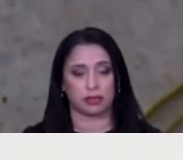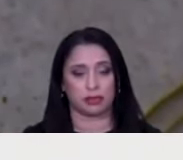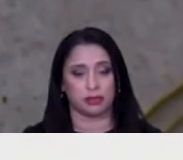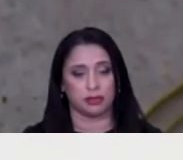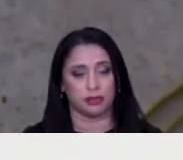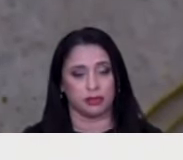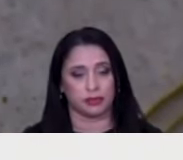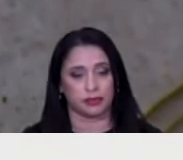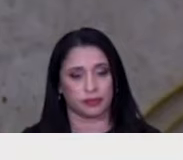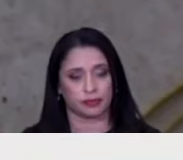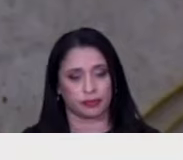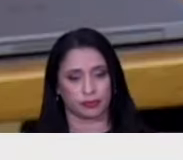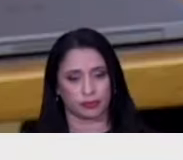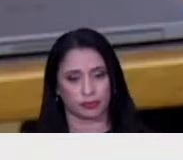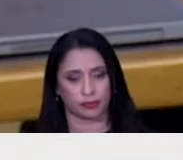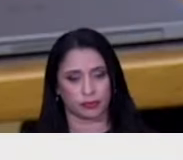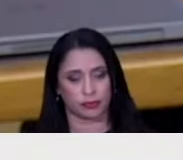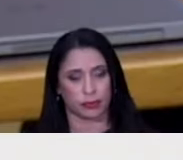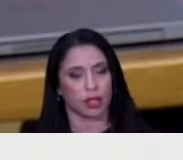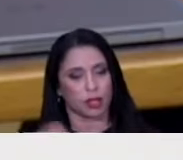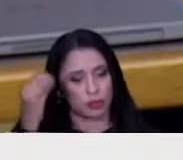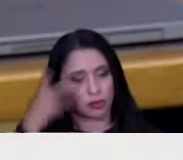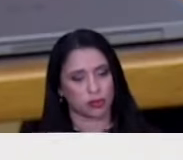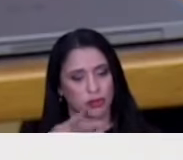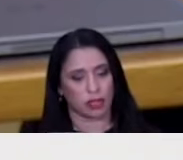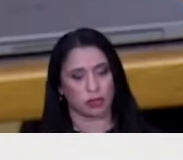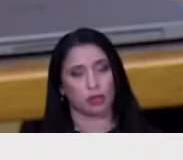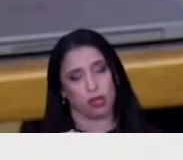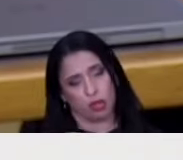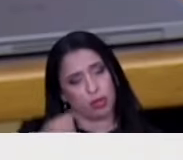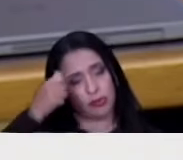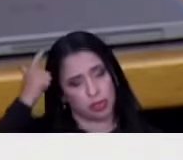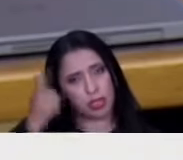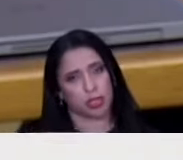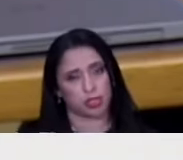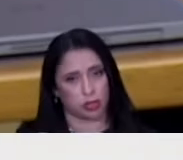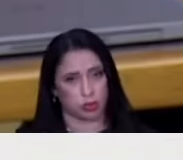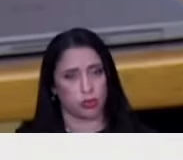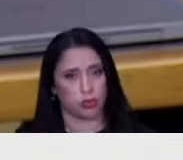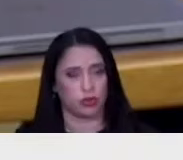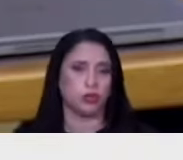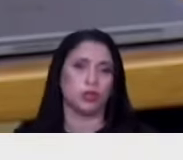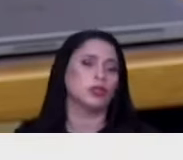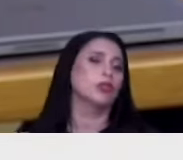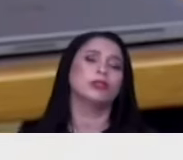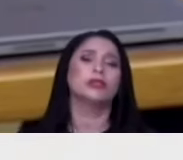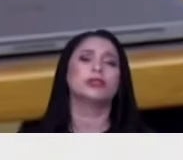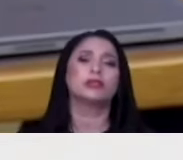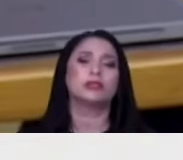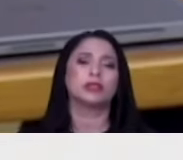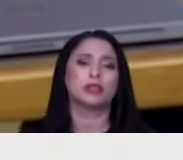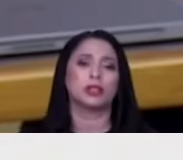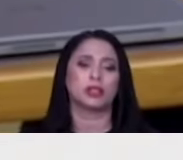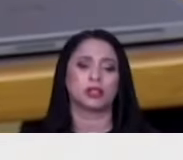investigação, não existe monopólio dos policiais para essas ações, qualquer procedimento aberto por procuradores e